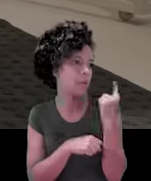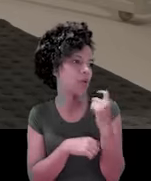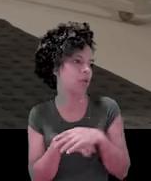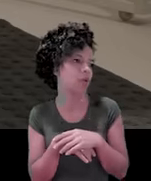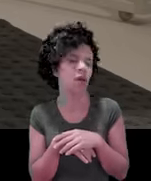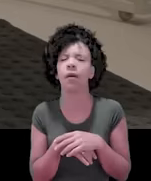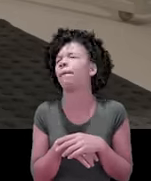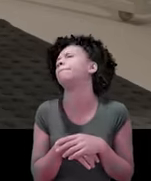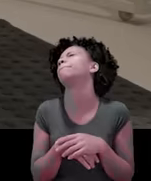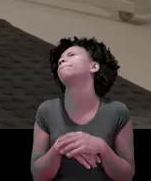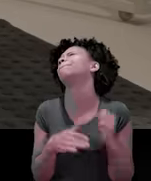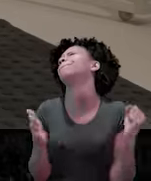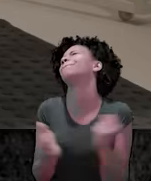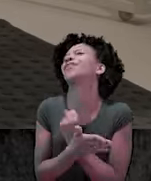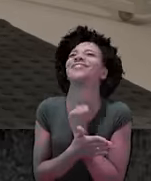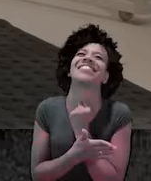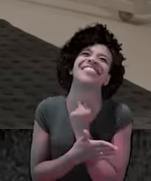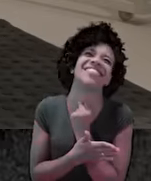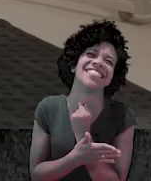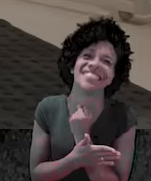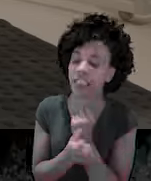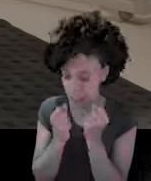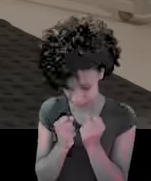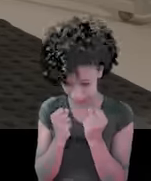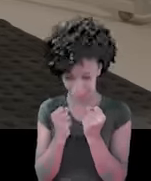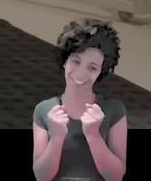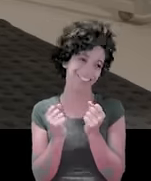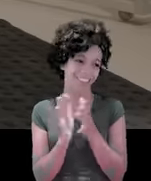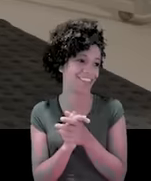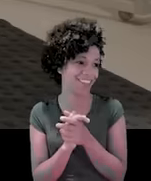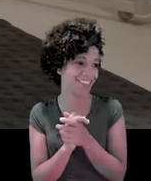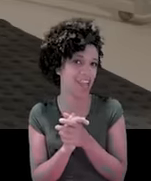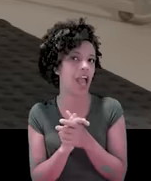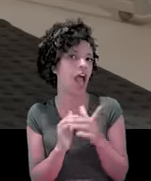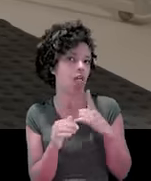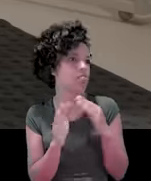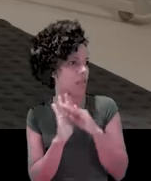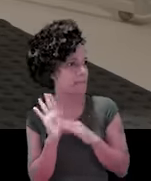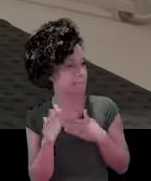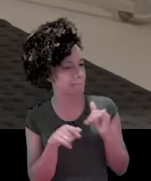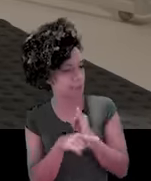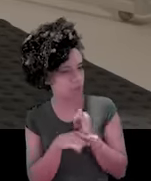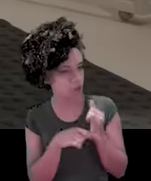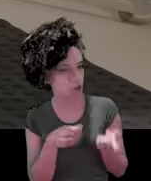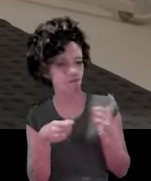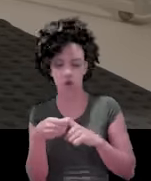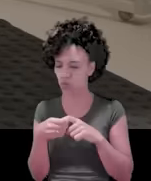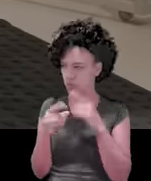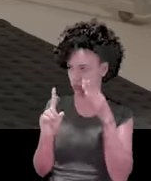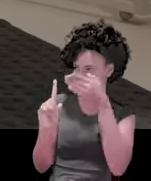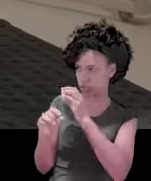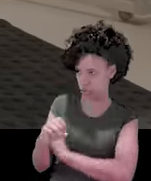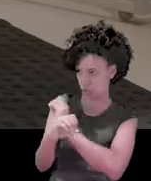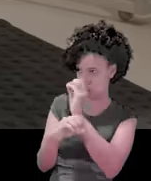barulho e o último plano vou seguir o sol